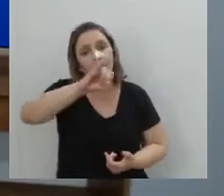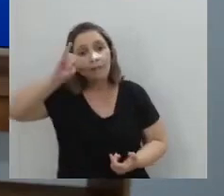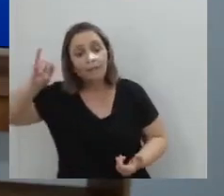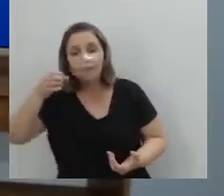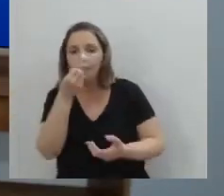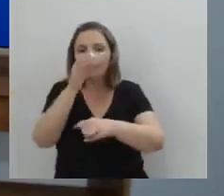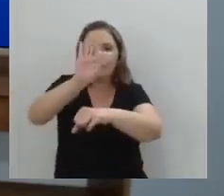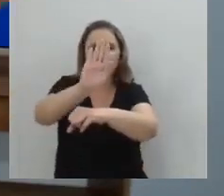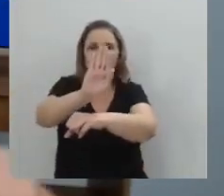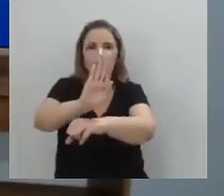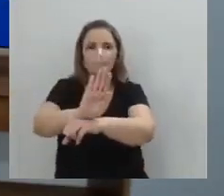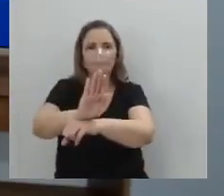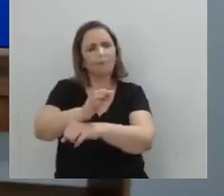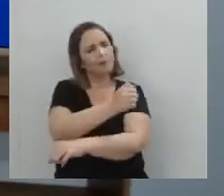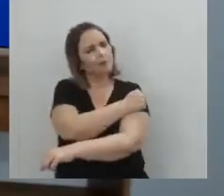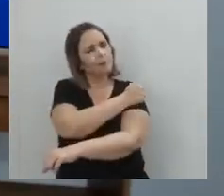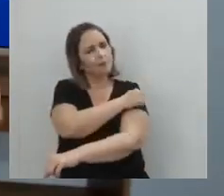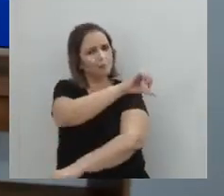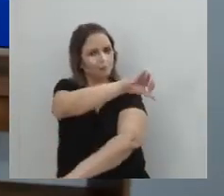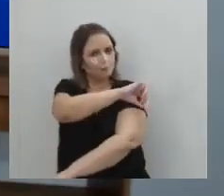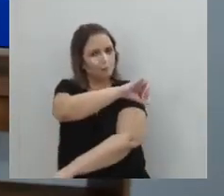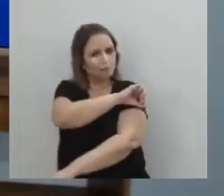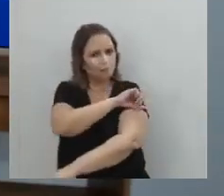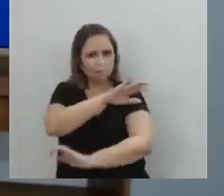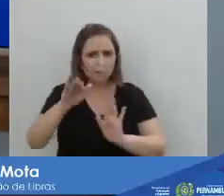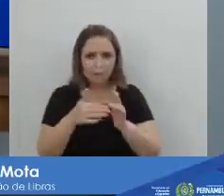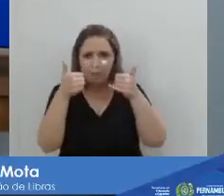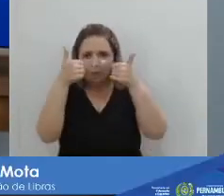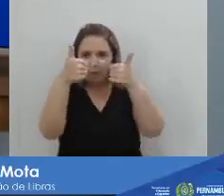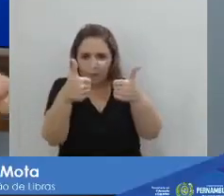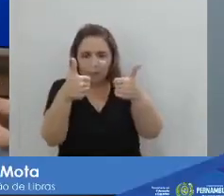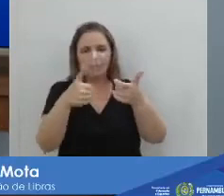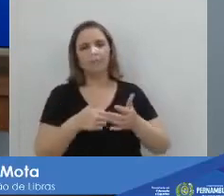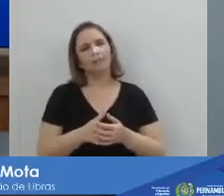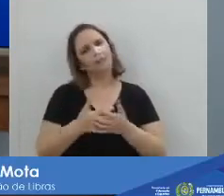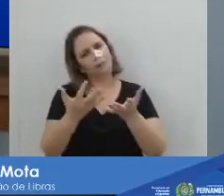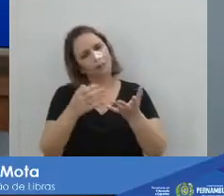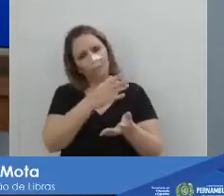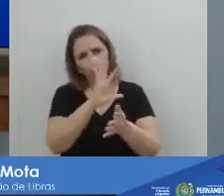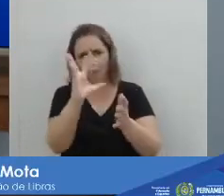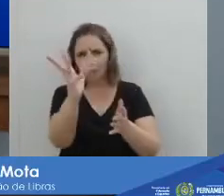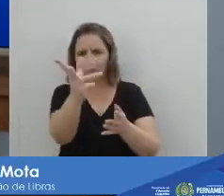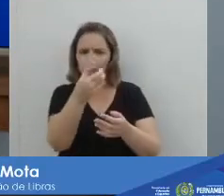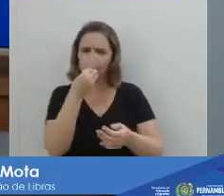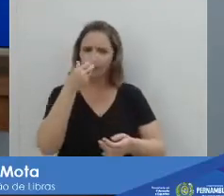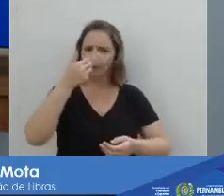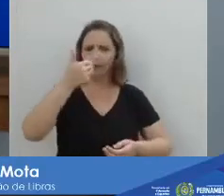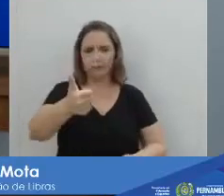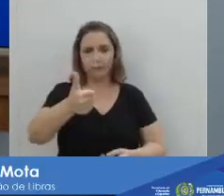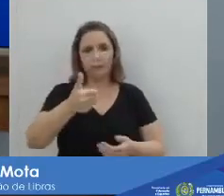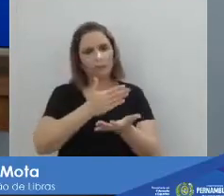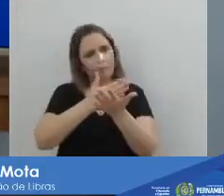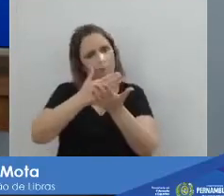Olá, boa tarde, meus alunos do nonos anos. Como vocês estão? Bem? Espero que todos estejam bem, que tenham